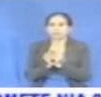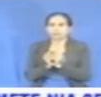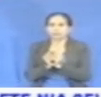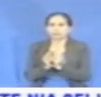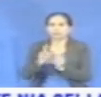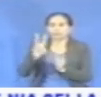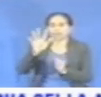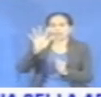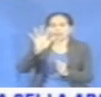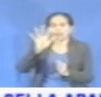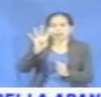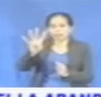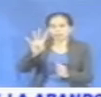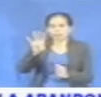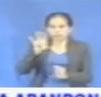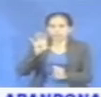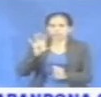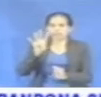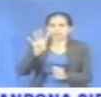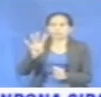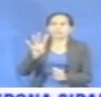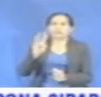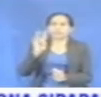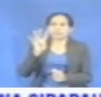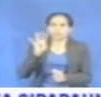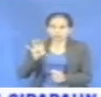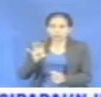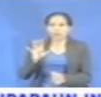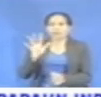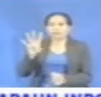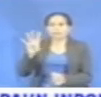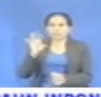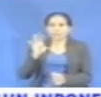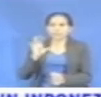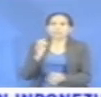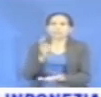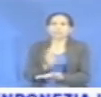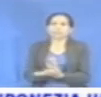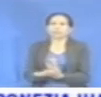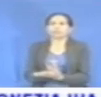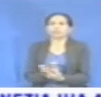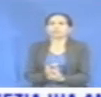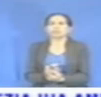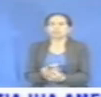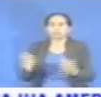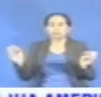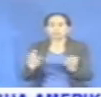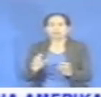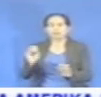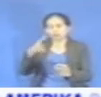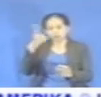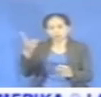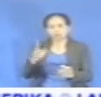4.484 paciente. Nia clarifica, cidadão na instanulo recebida nebela salva vida, tamba condição